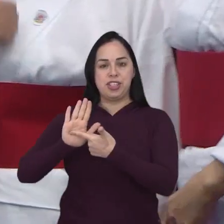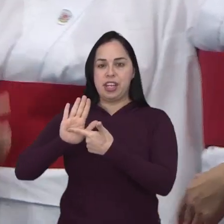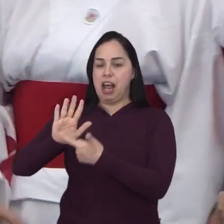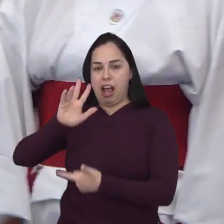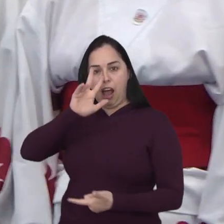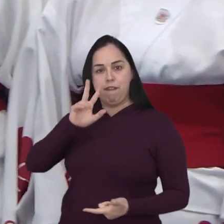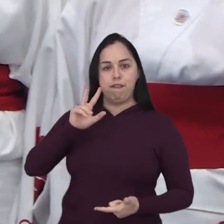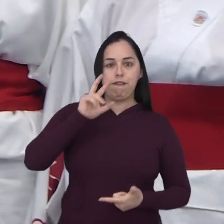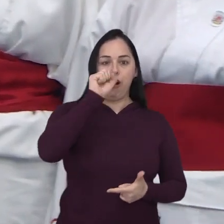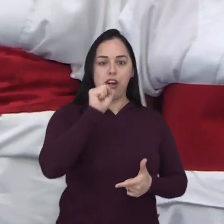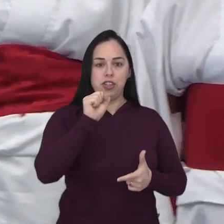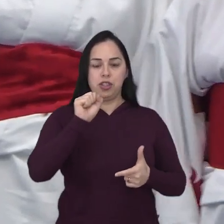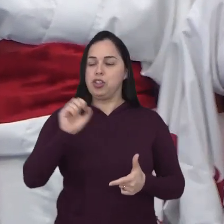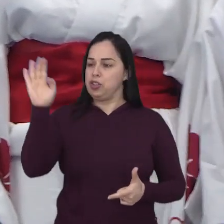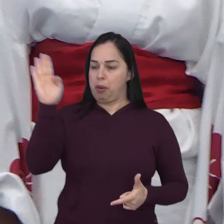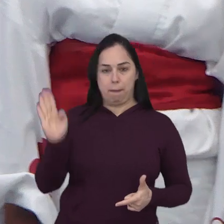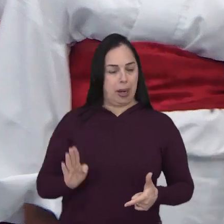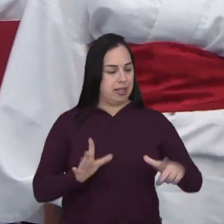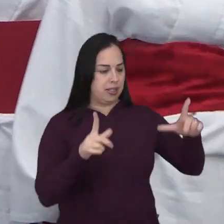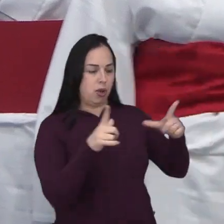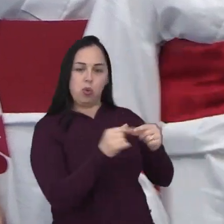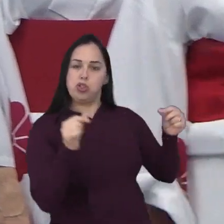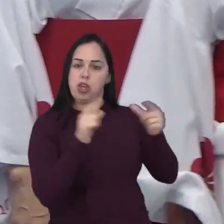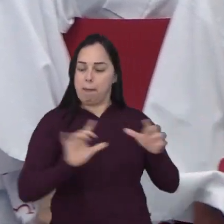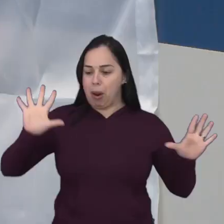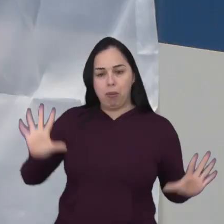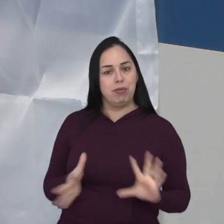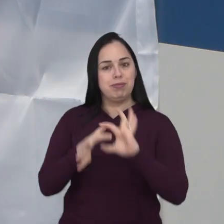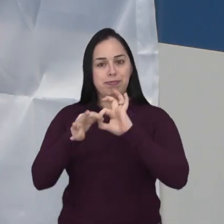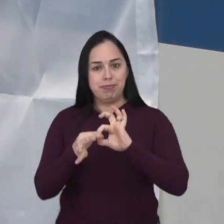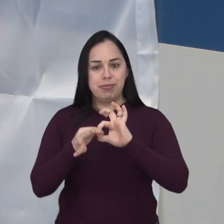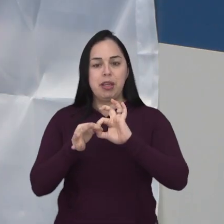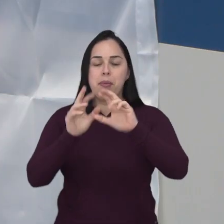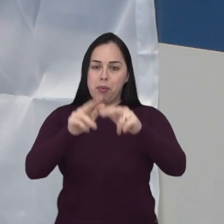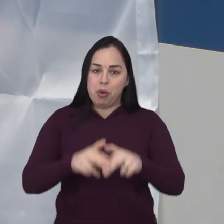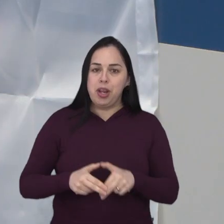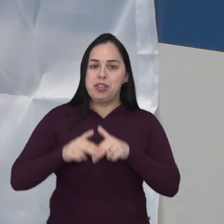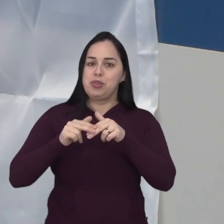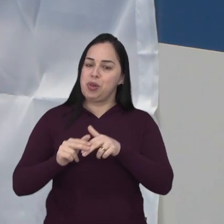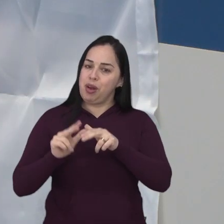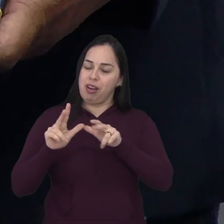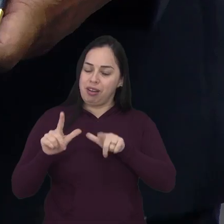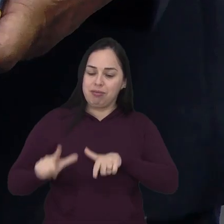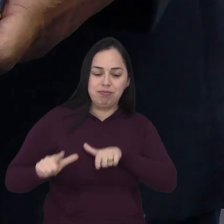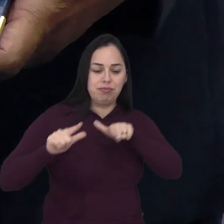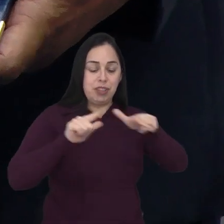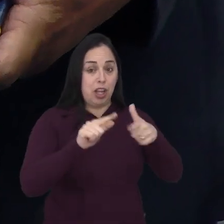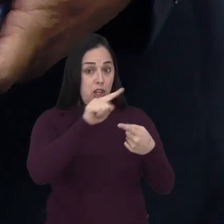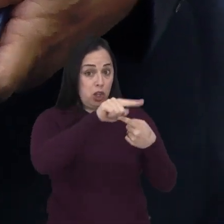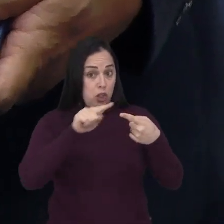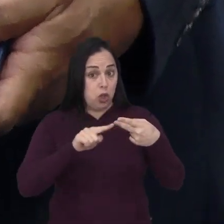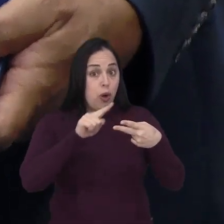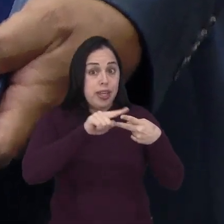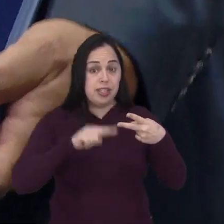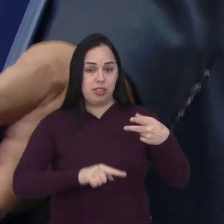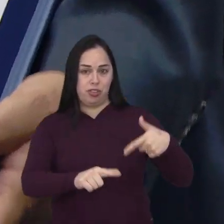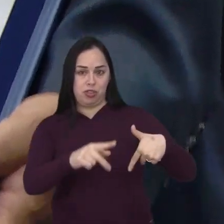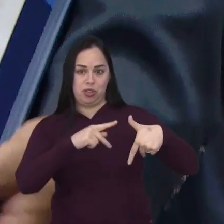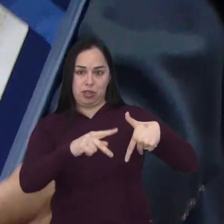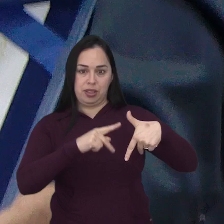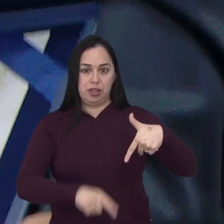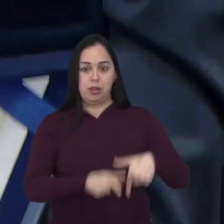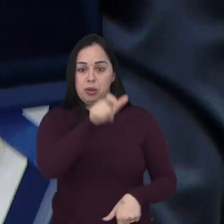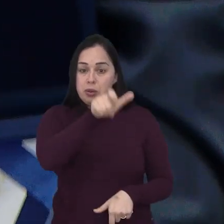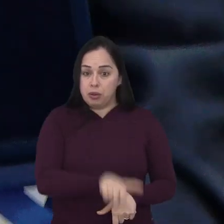Como forma de fortalecer e reconhecer os laços de amizade entre Brasil e Japão, a Câmara entregou 2 títulos